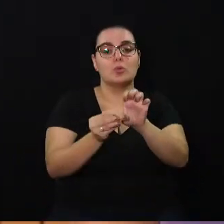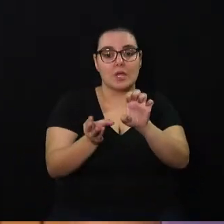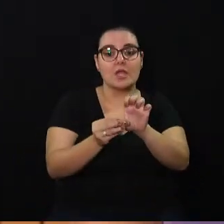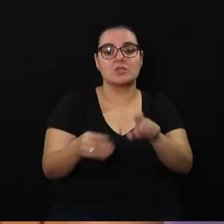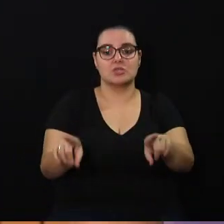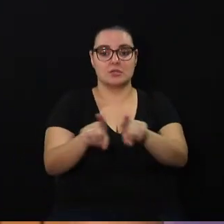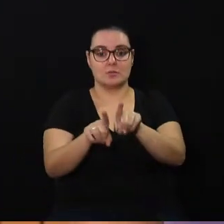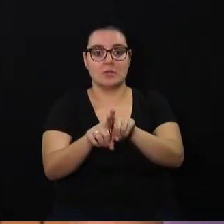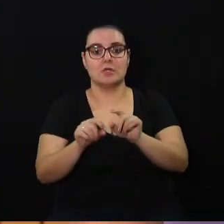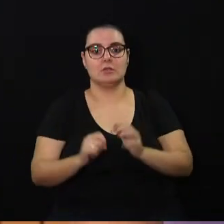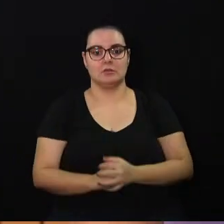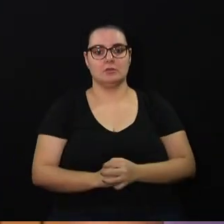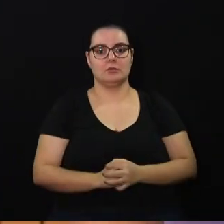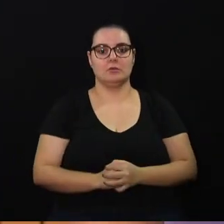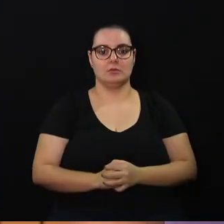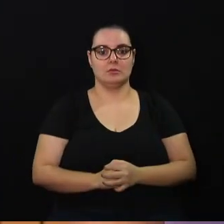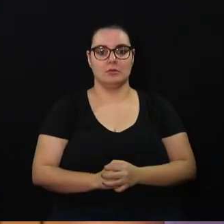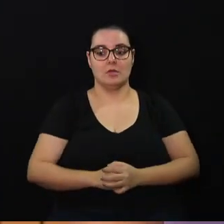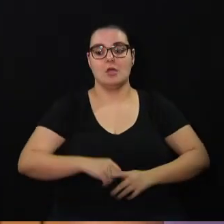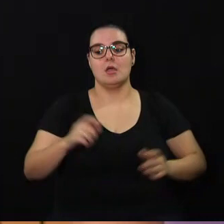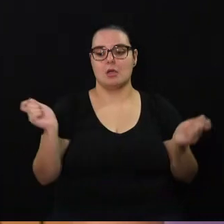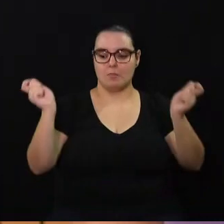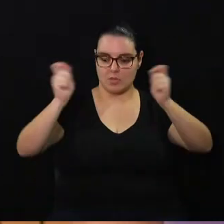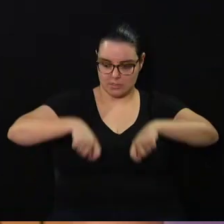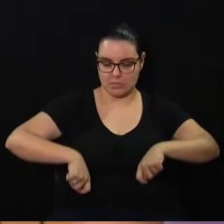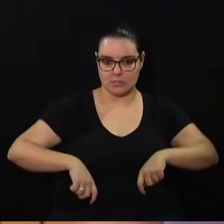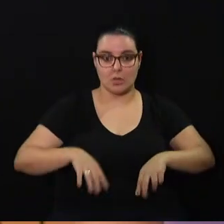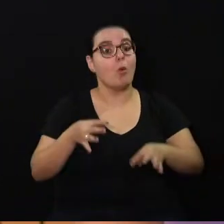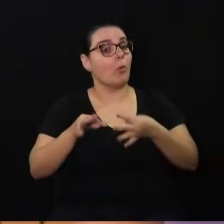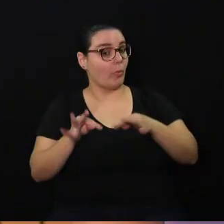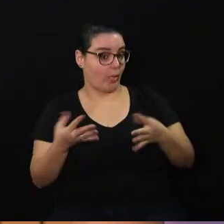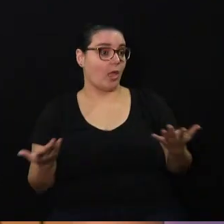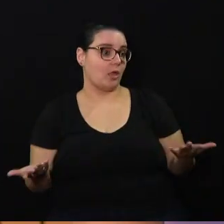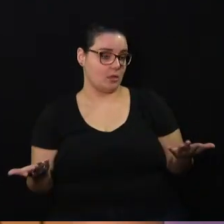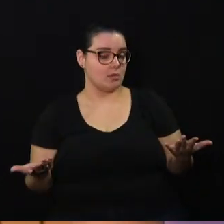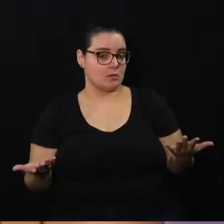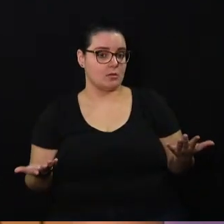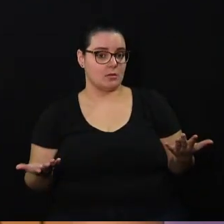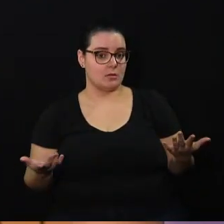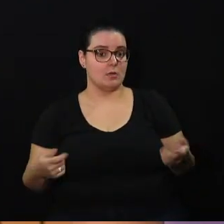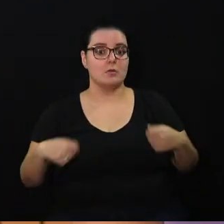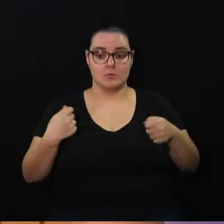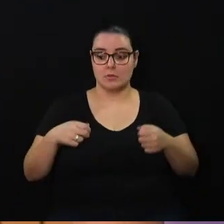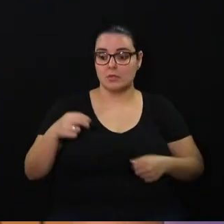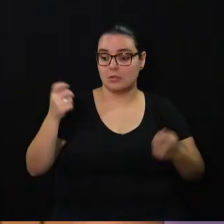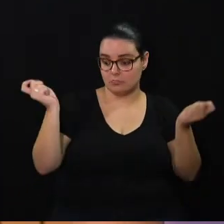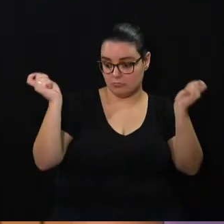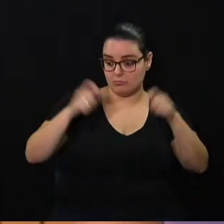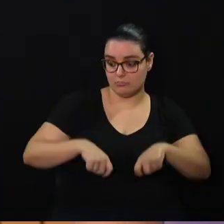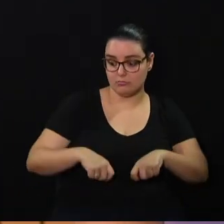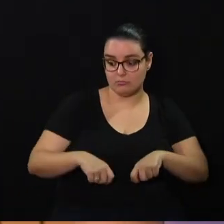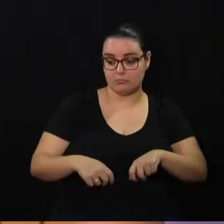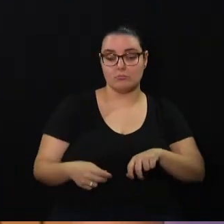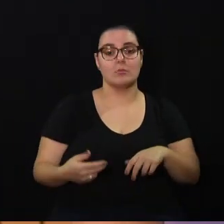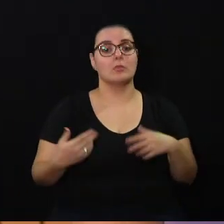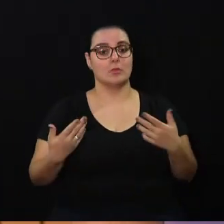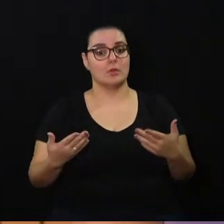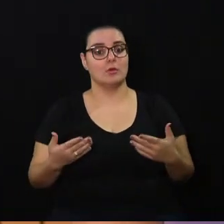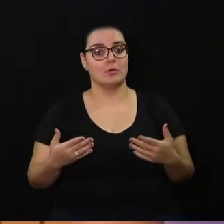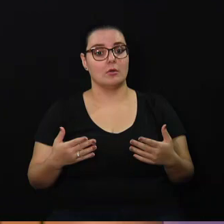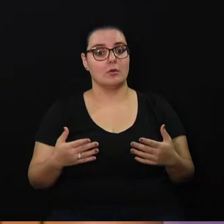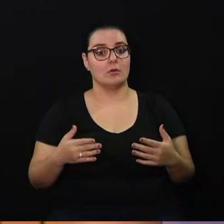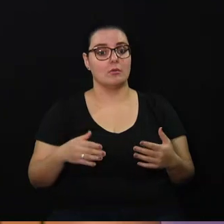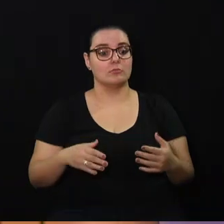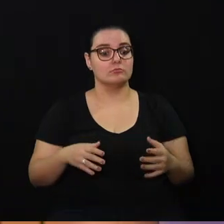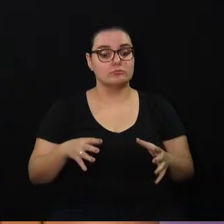capacitação técnica né a gente é precisa capacitar as pessoas que estão ali diretamente